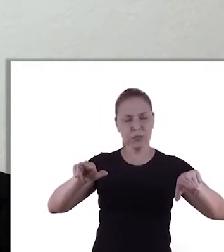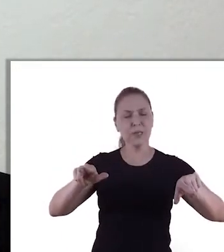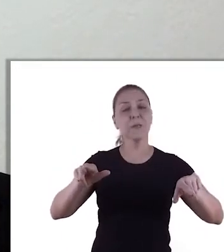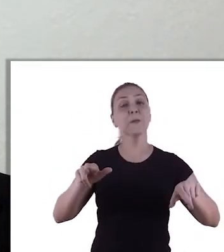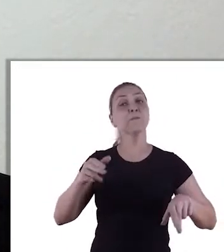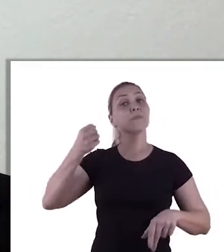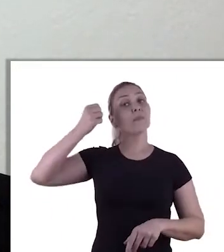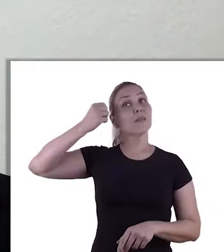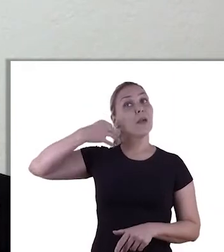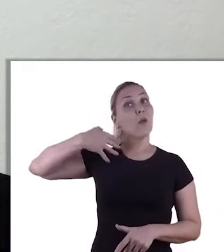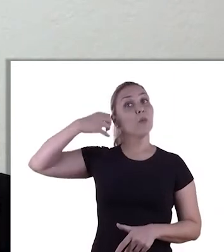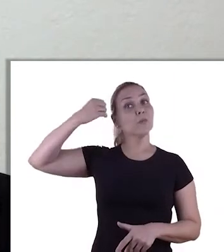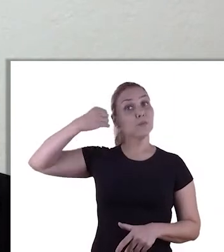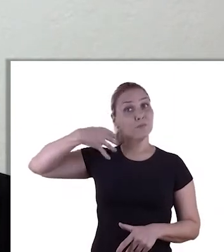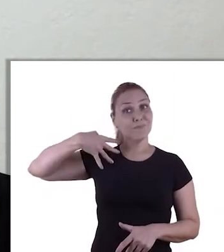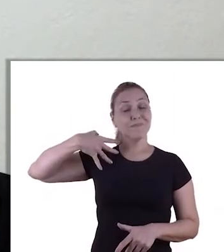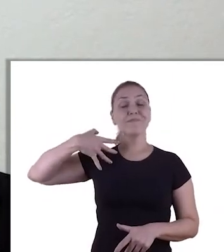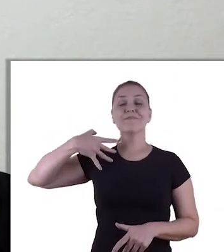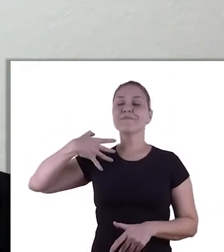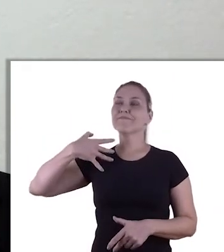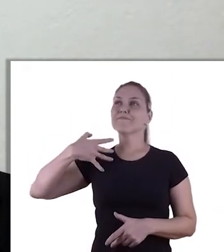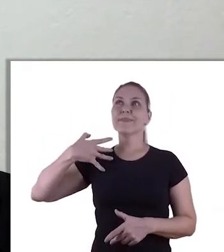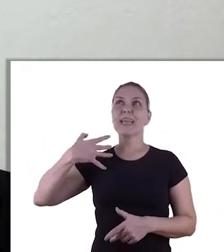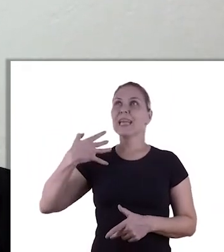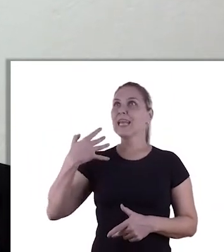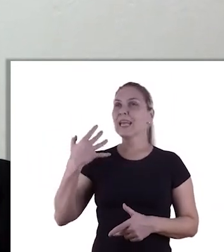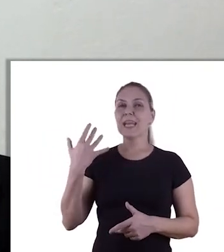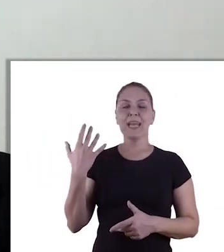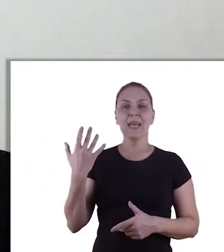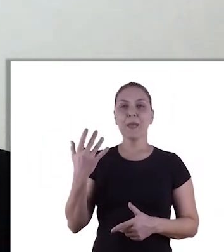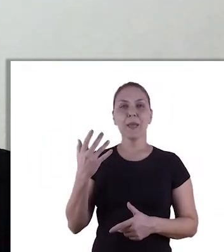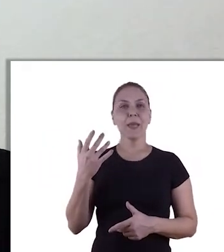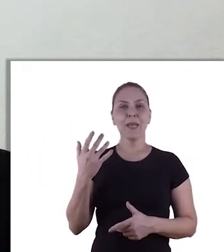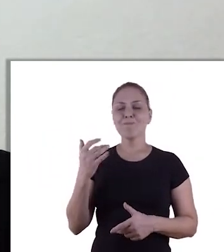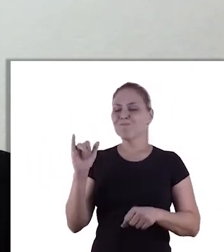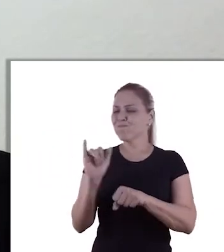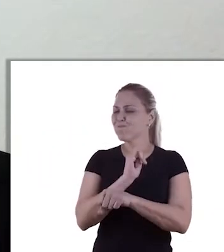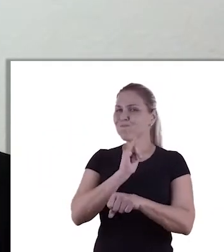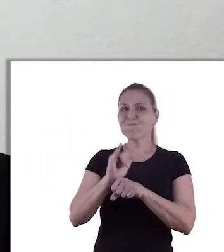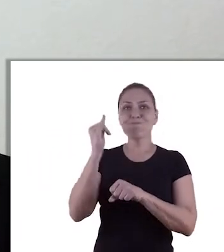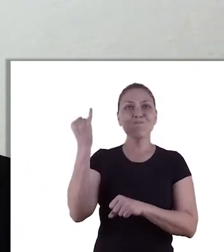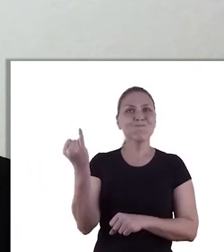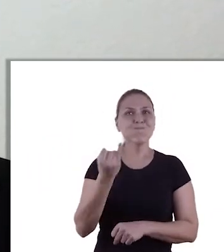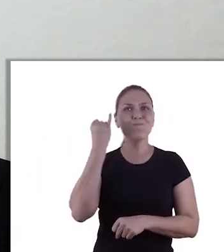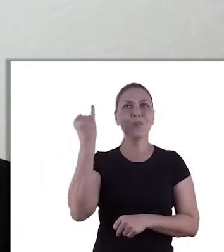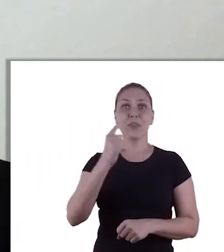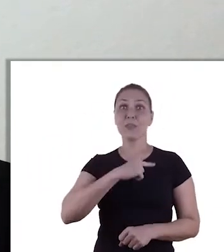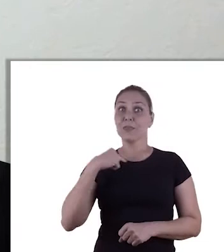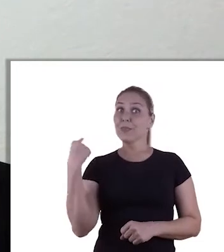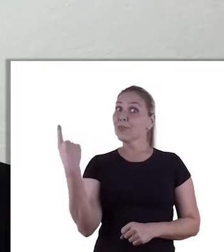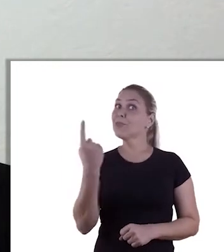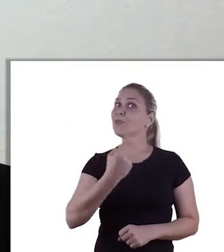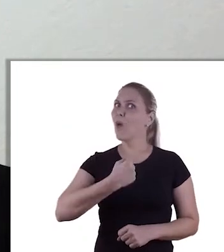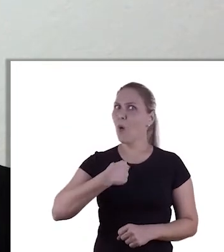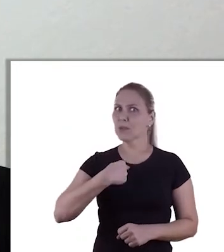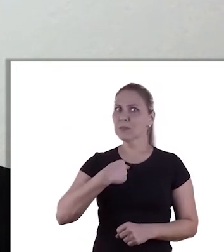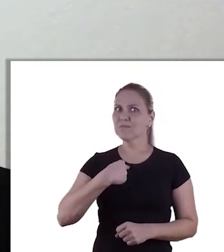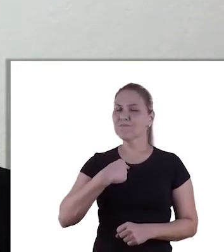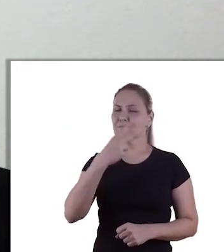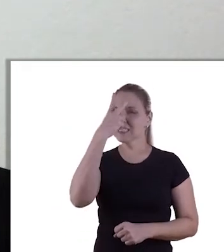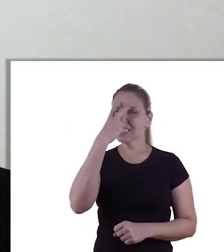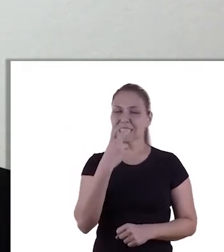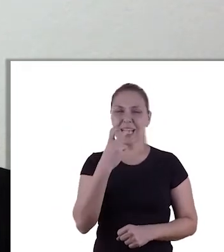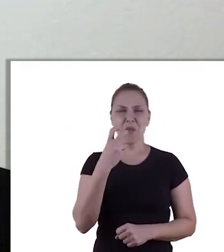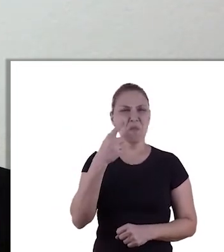a audiodescrição, ela é um recurso importante para nós que não